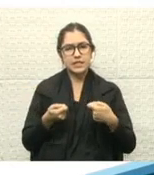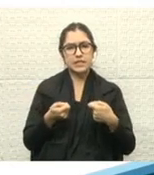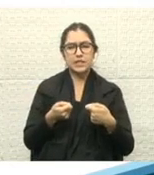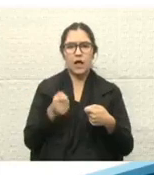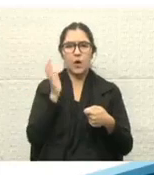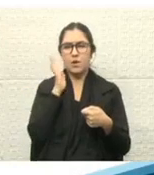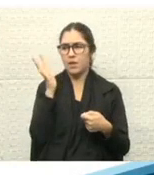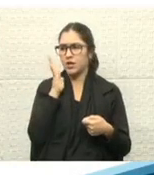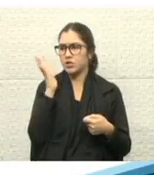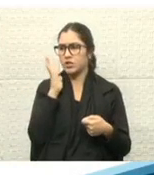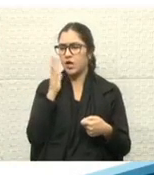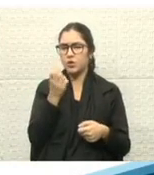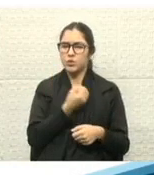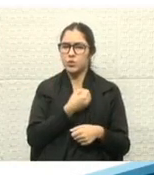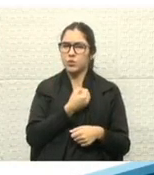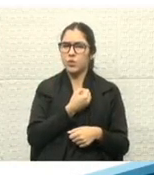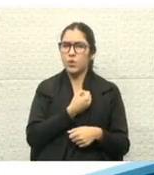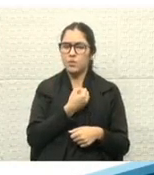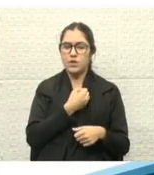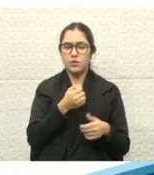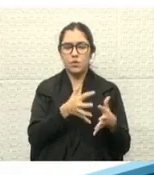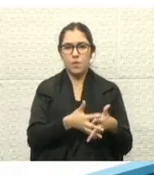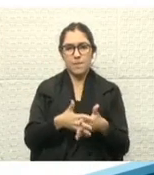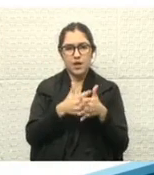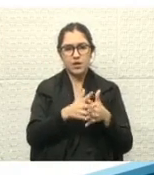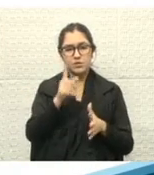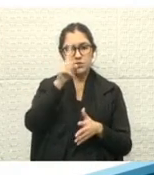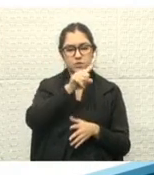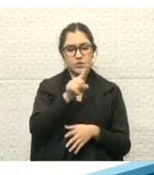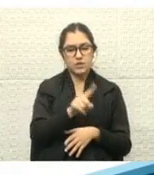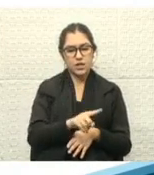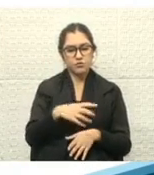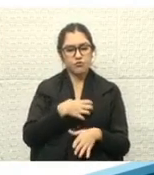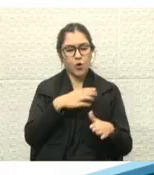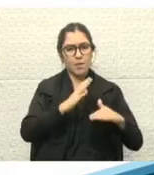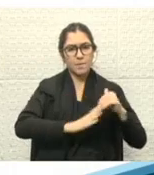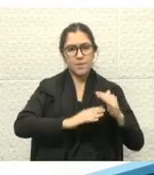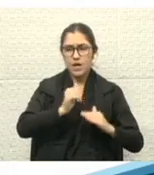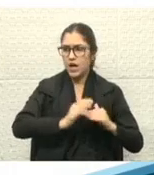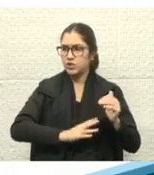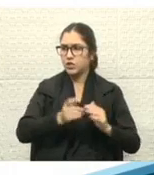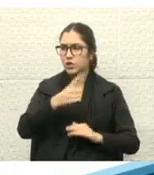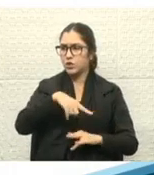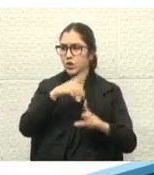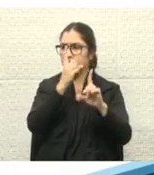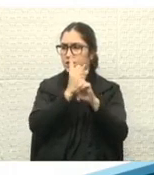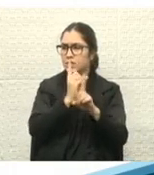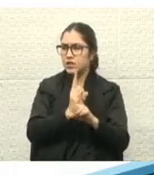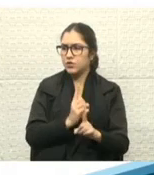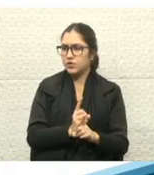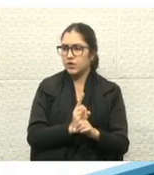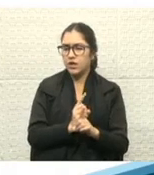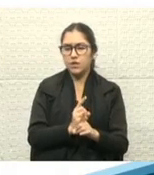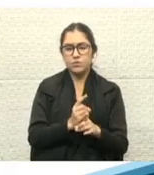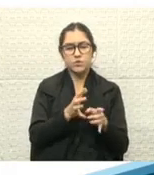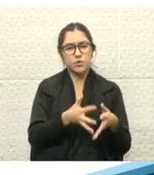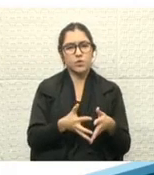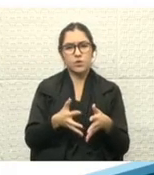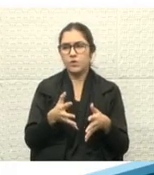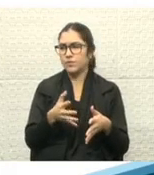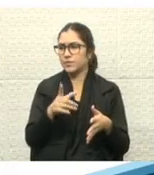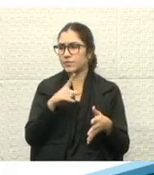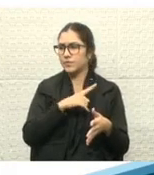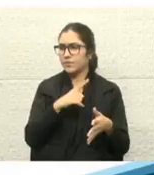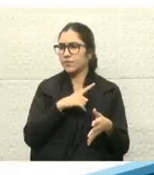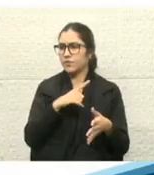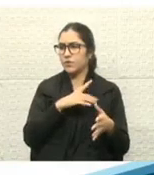parte imaginária do número complexo z. Então, de forma prática, nós identificamos o complexo